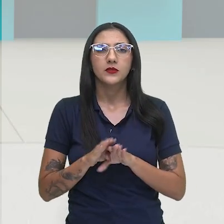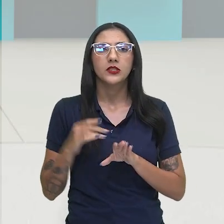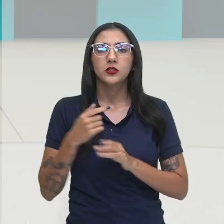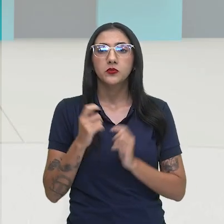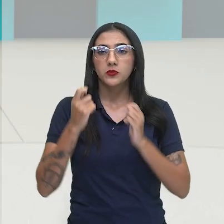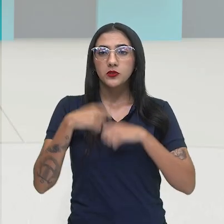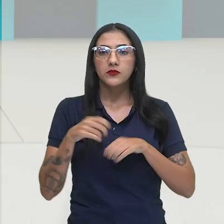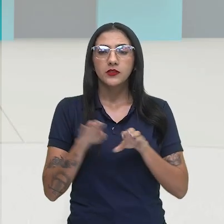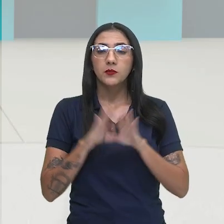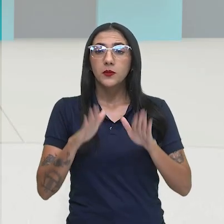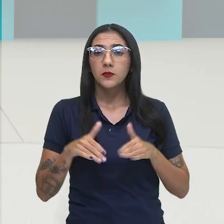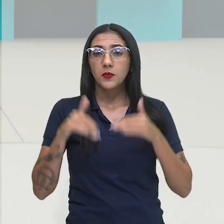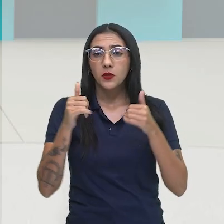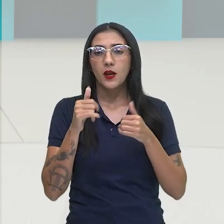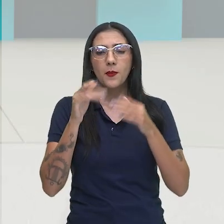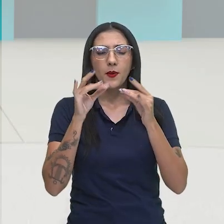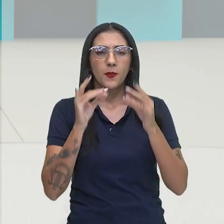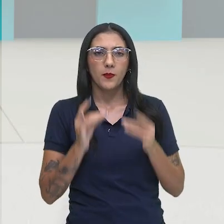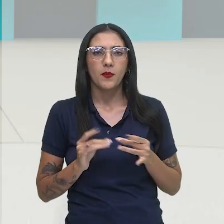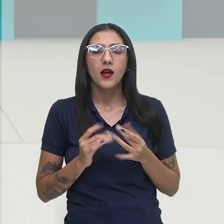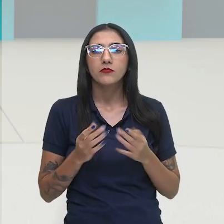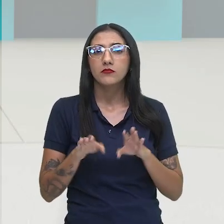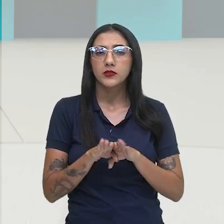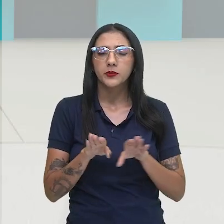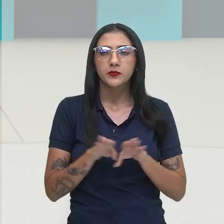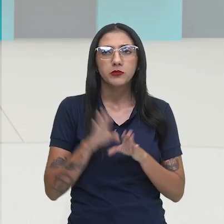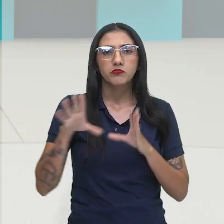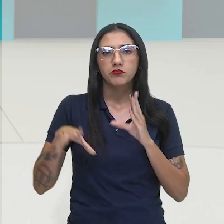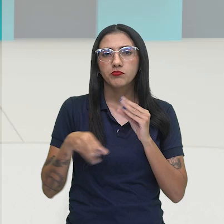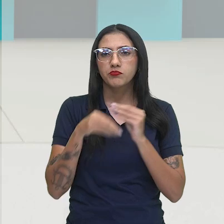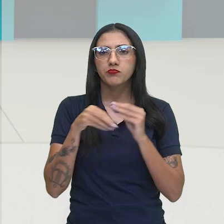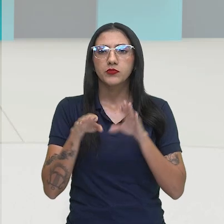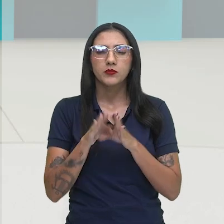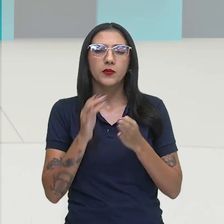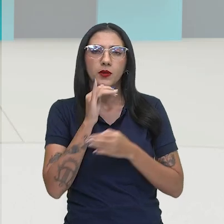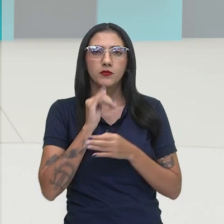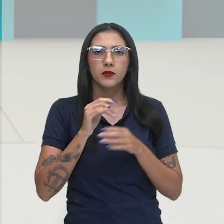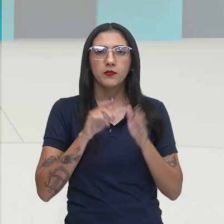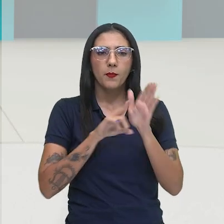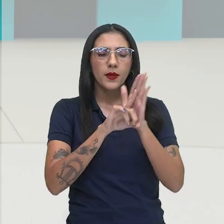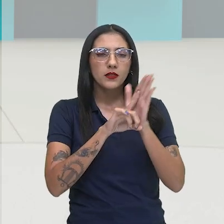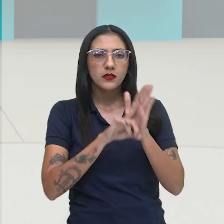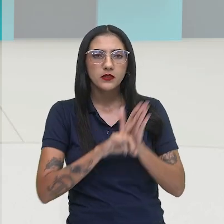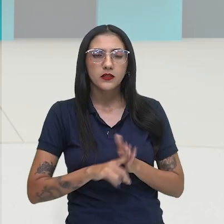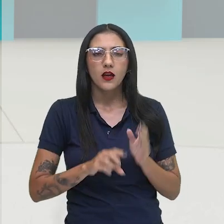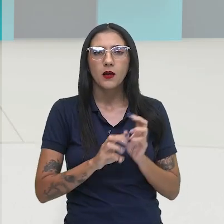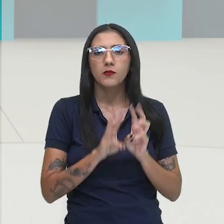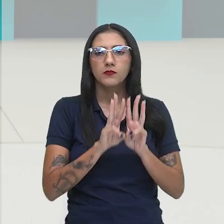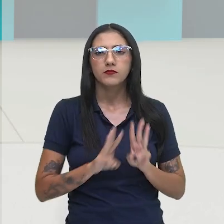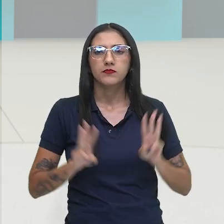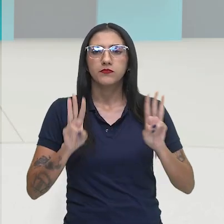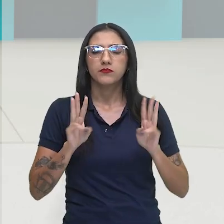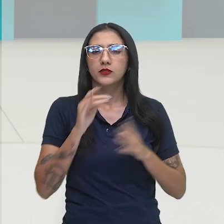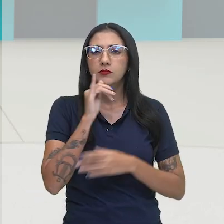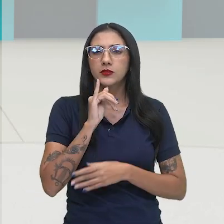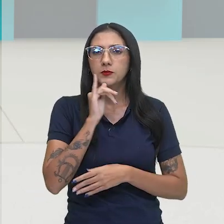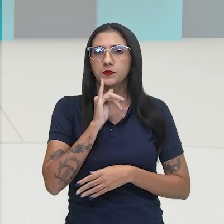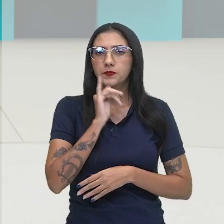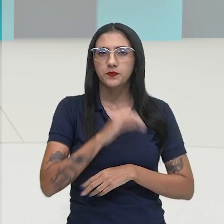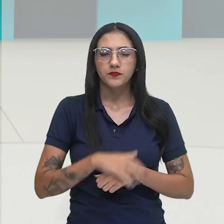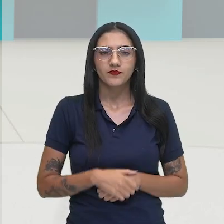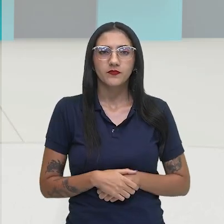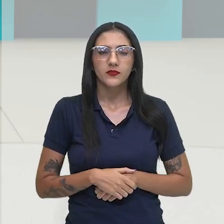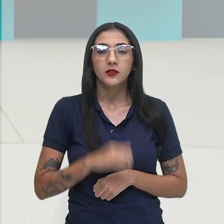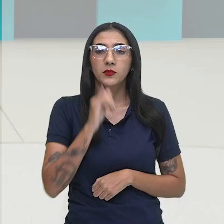poderia ampliar aqui o debate e falar sobre pesquisar páginas que não reproduzam